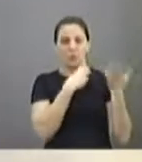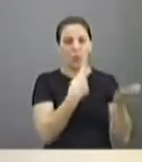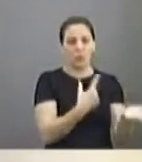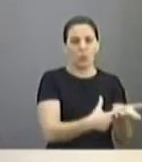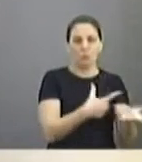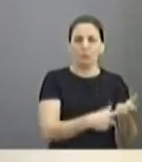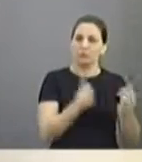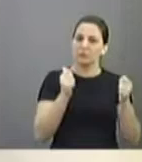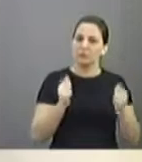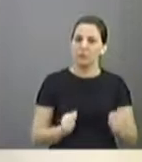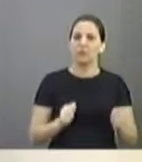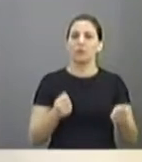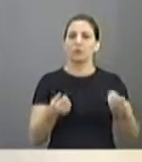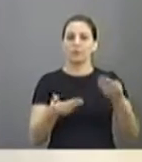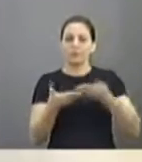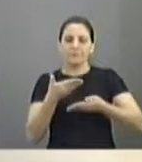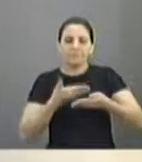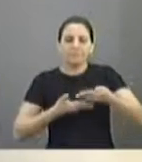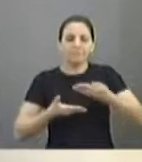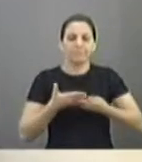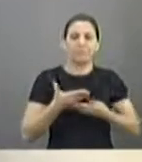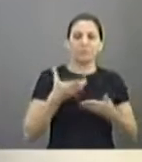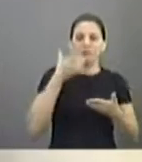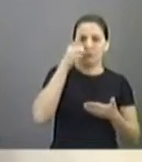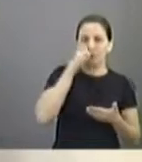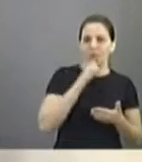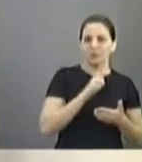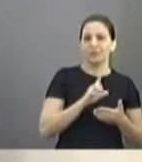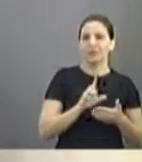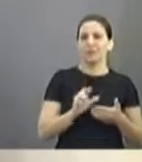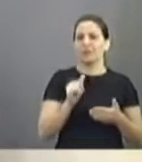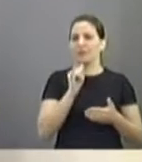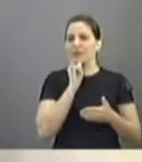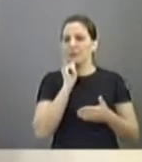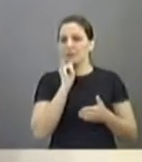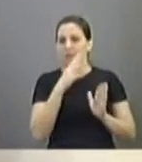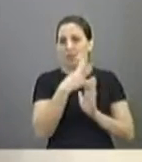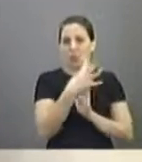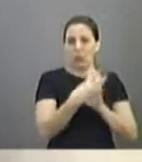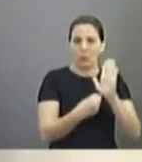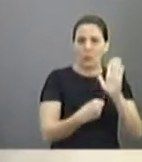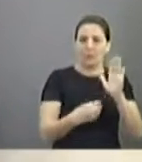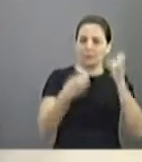mais nesse processo de negociação, acabar servindo de exemplo, muitas vezes, para